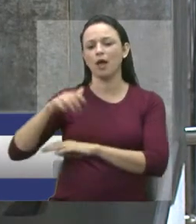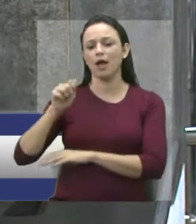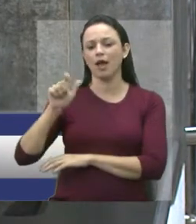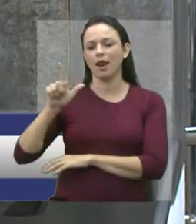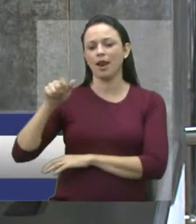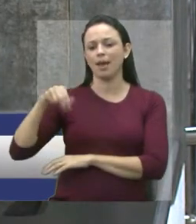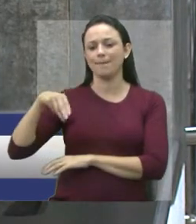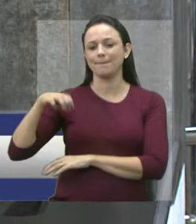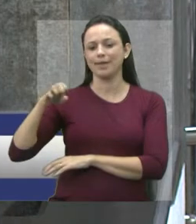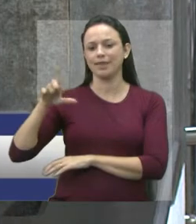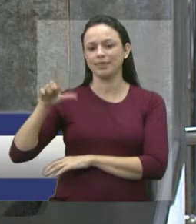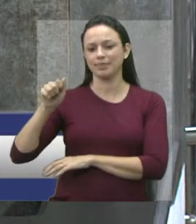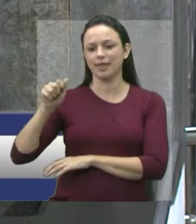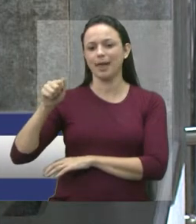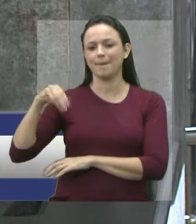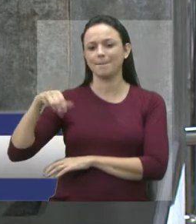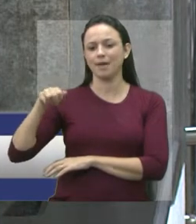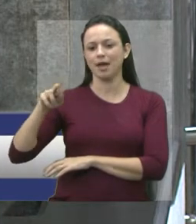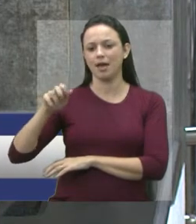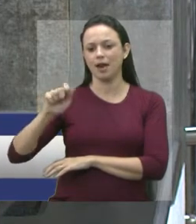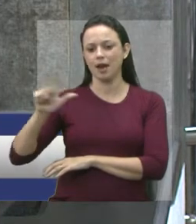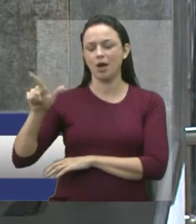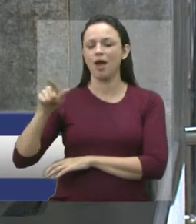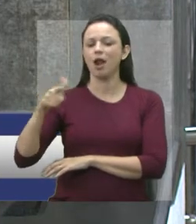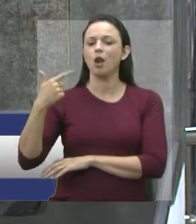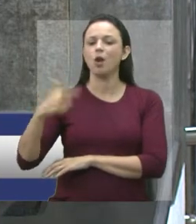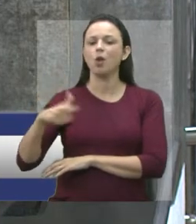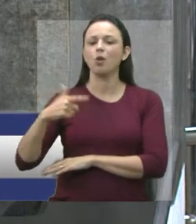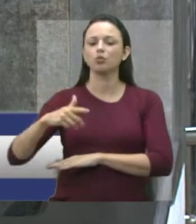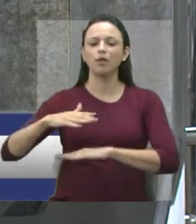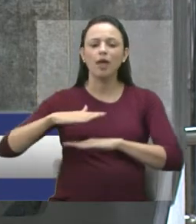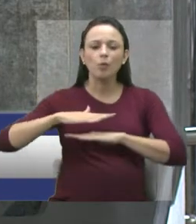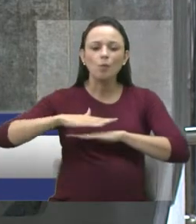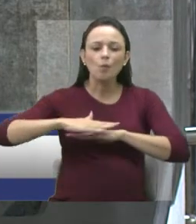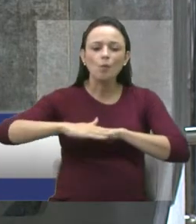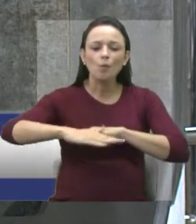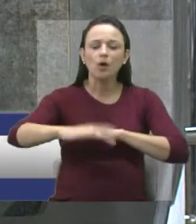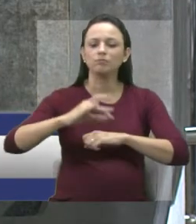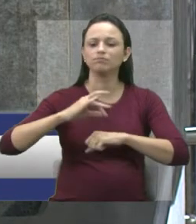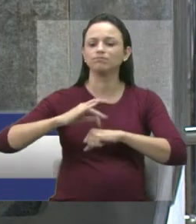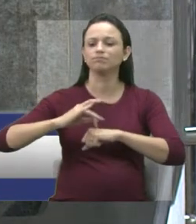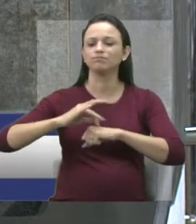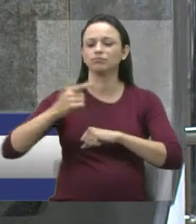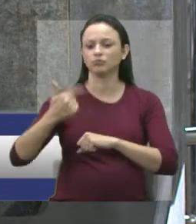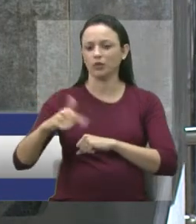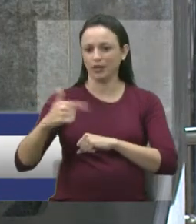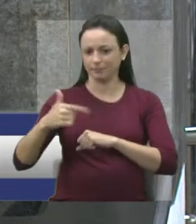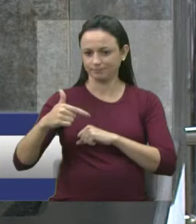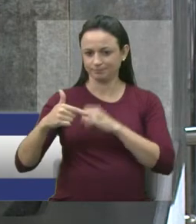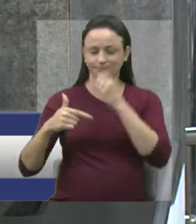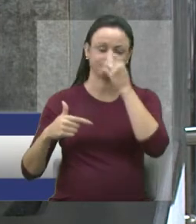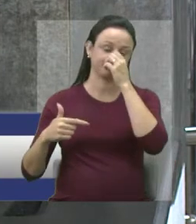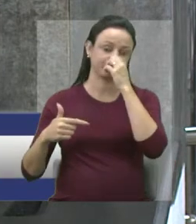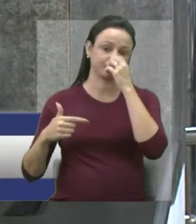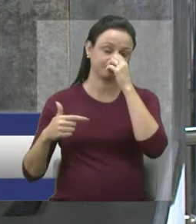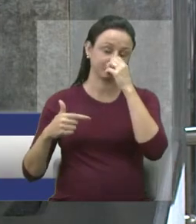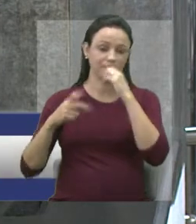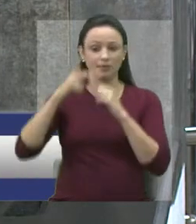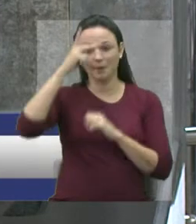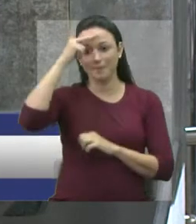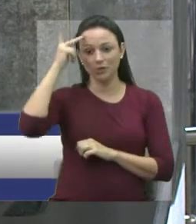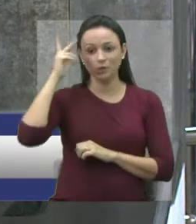ela encontra-se sem asfalto, sem a pavimentação asfáltica. E nós fomos já procurados por